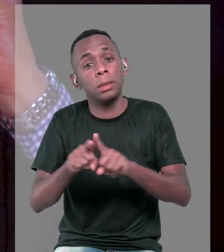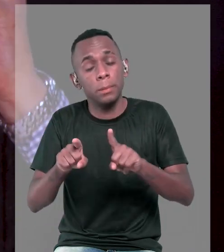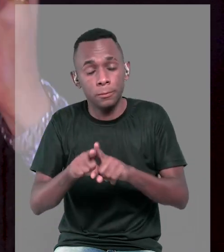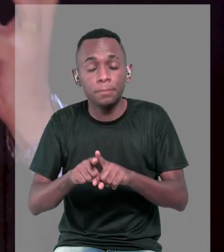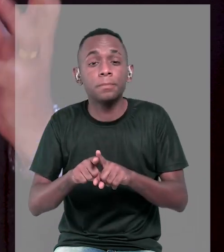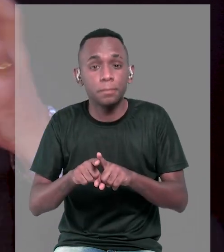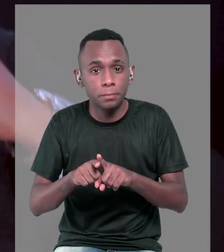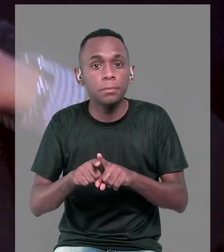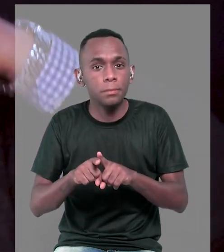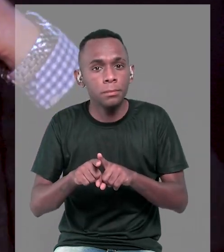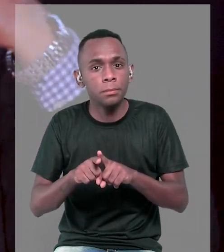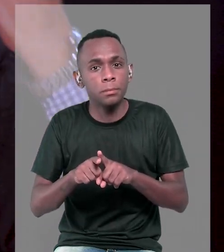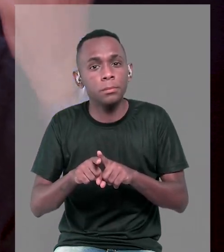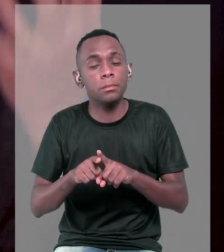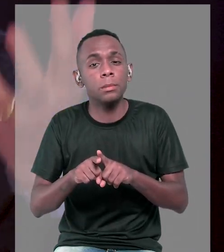da